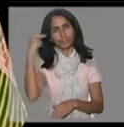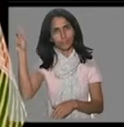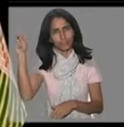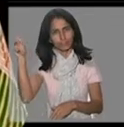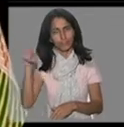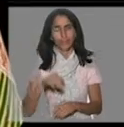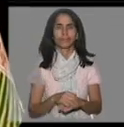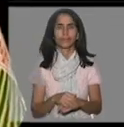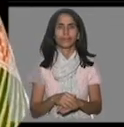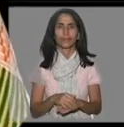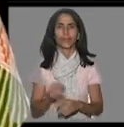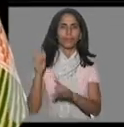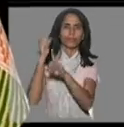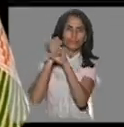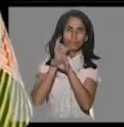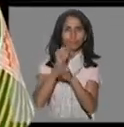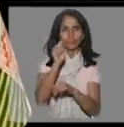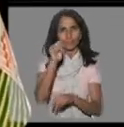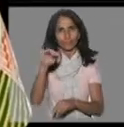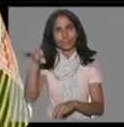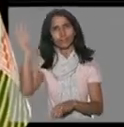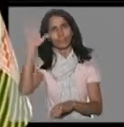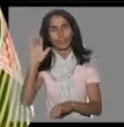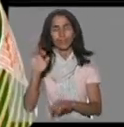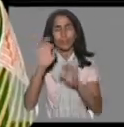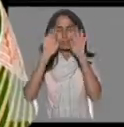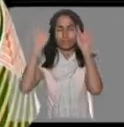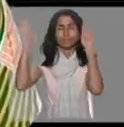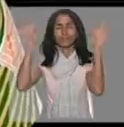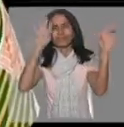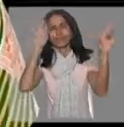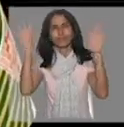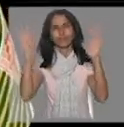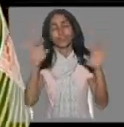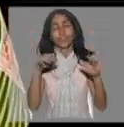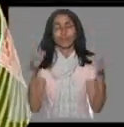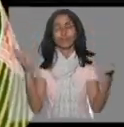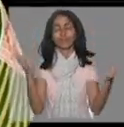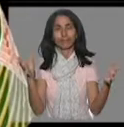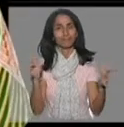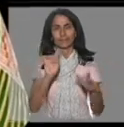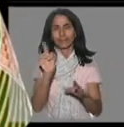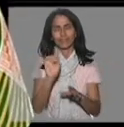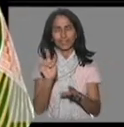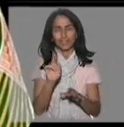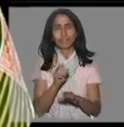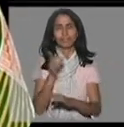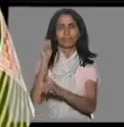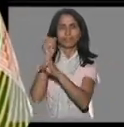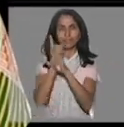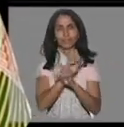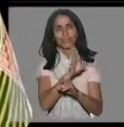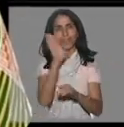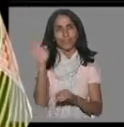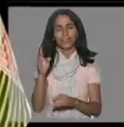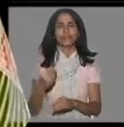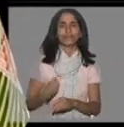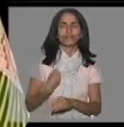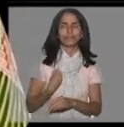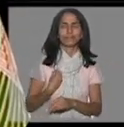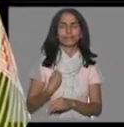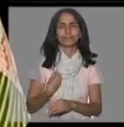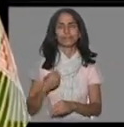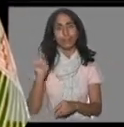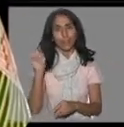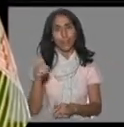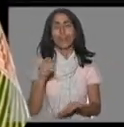encontro com a África, que já não era mais a África dos meus sonhos, né, aquela África mítica, eu pude também me deparar com uma